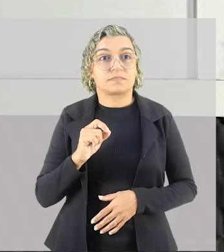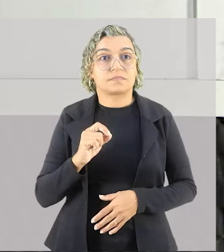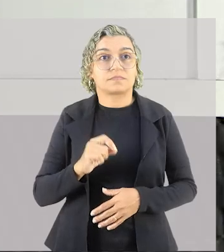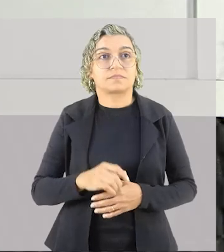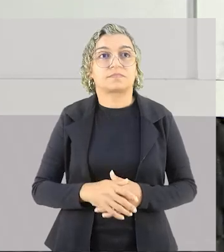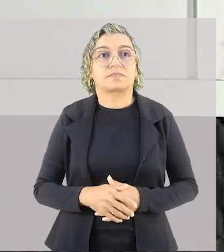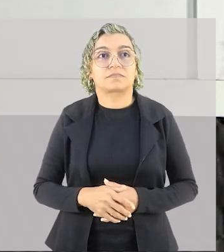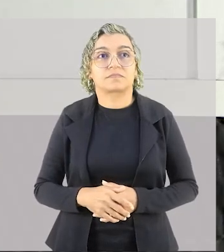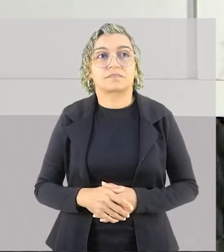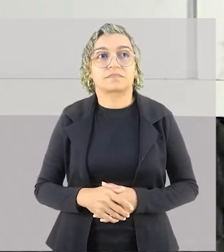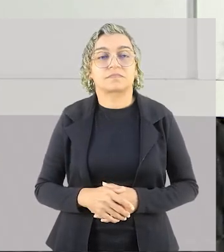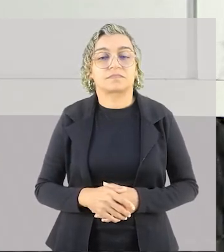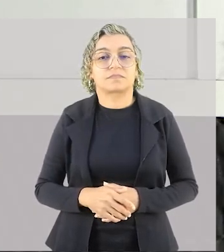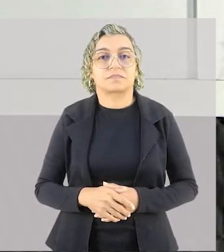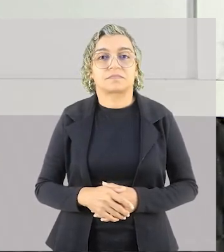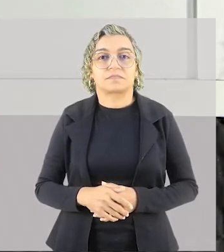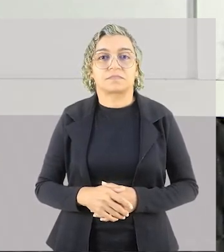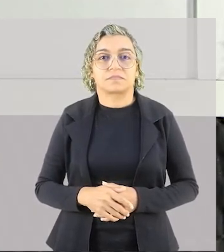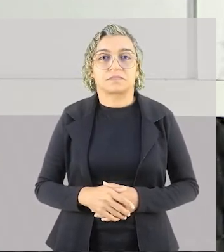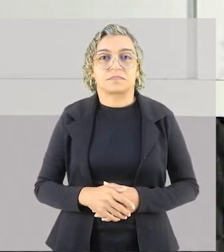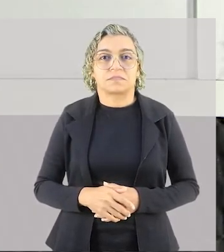trazer para cá, para a gente resolver.